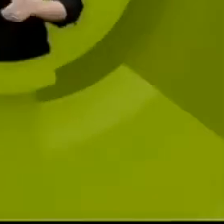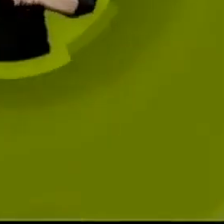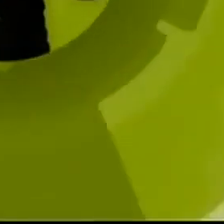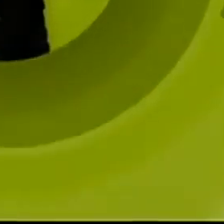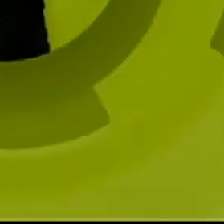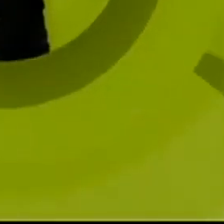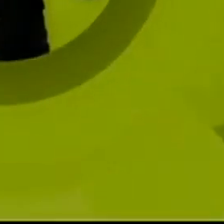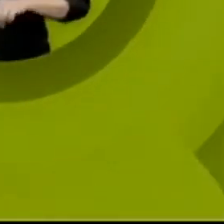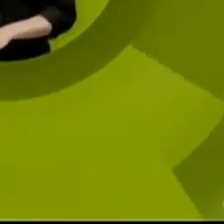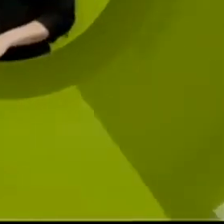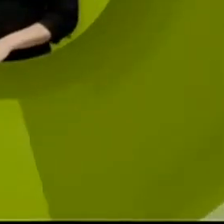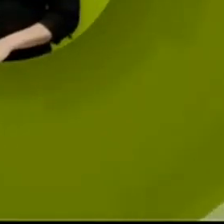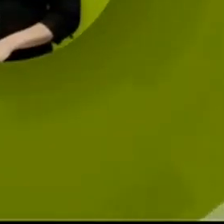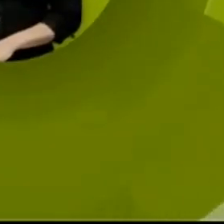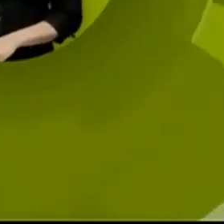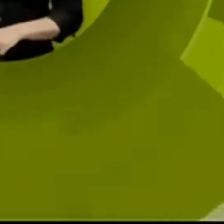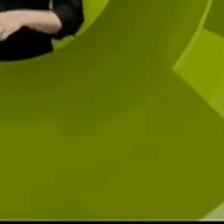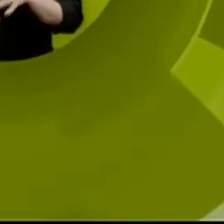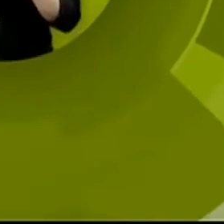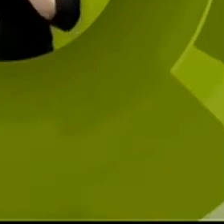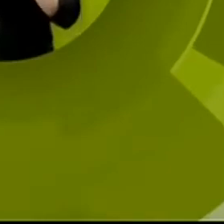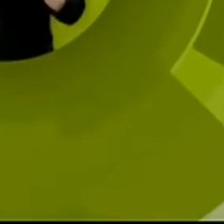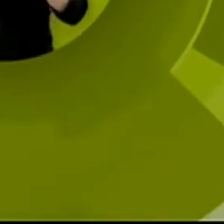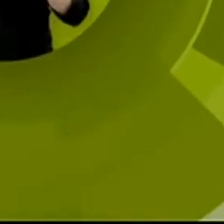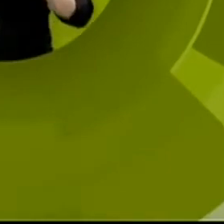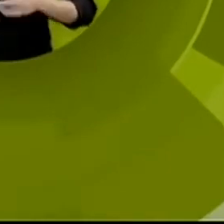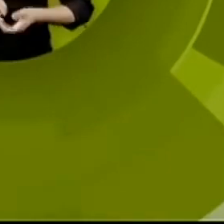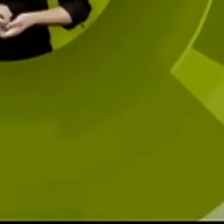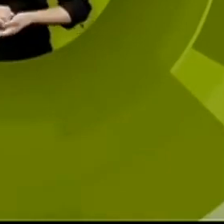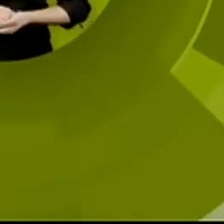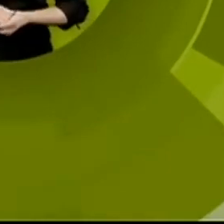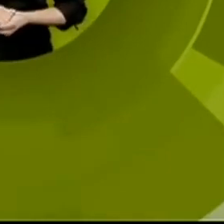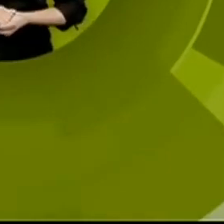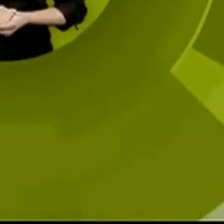O programa a seguir é livre para todos os públicos.